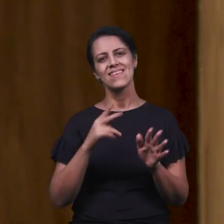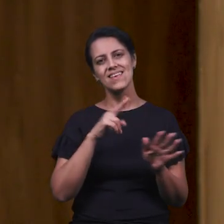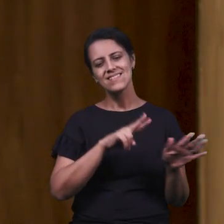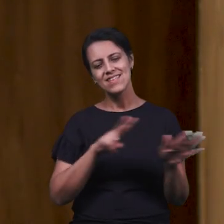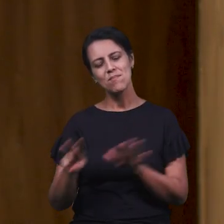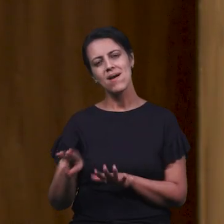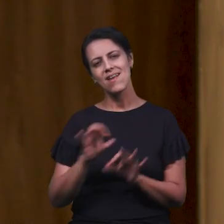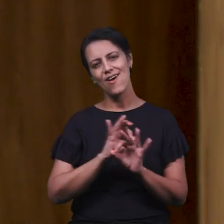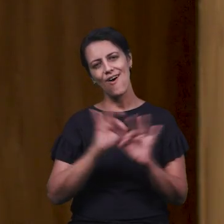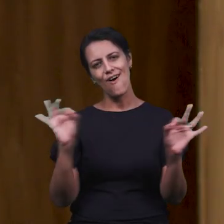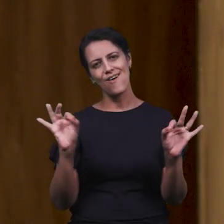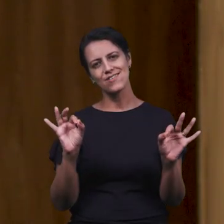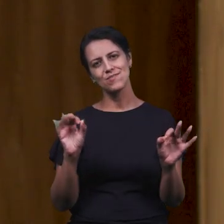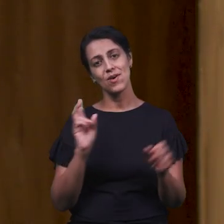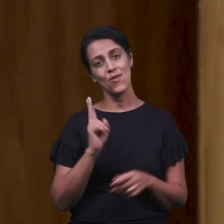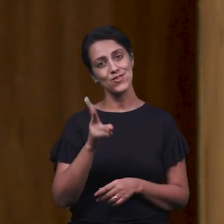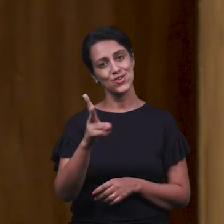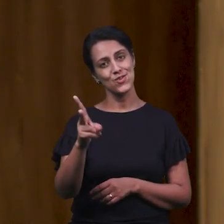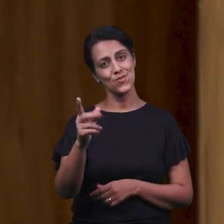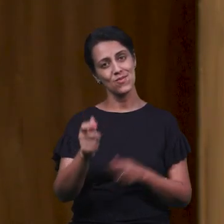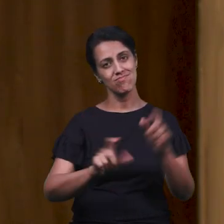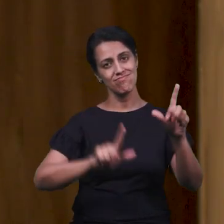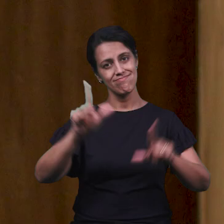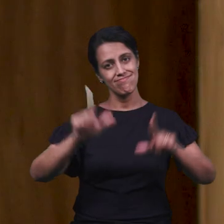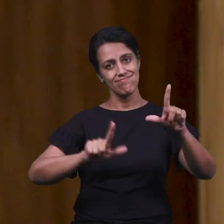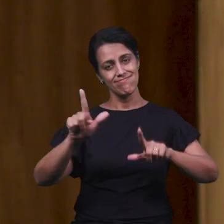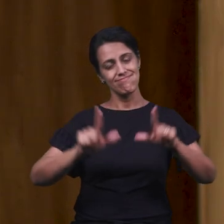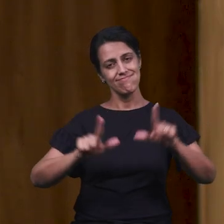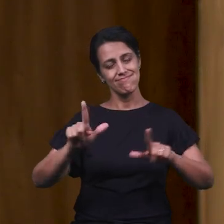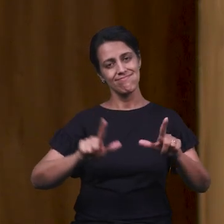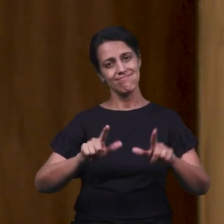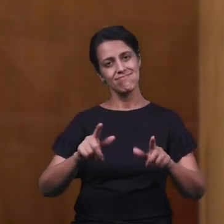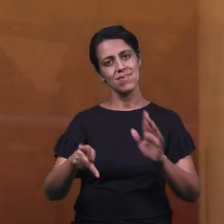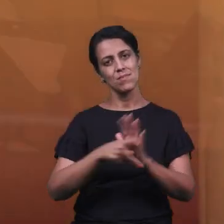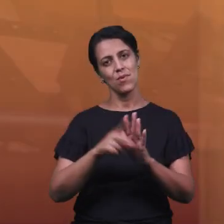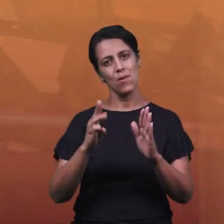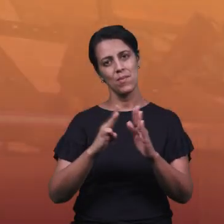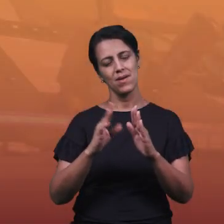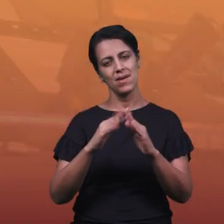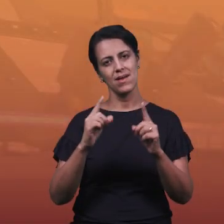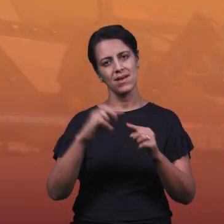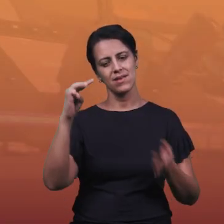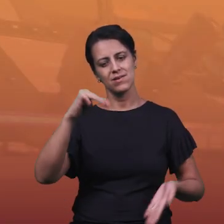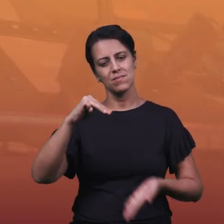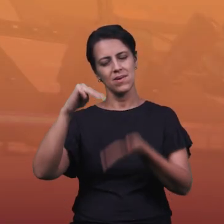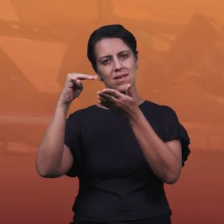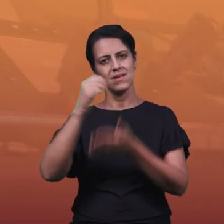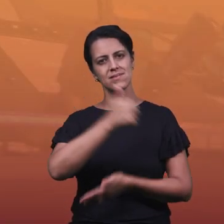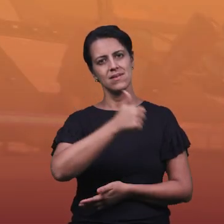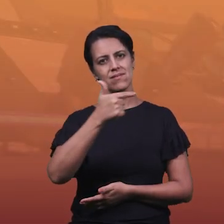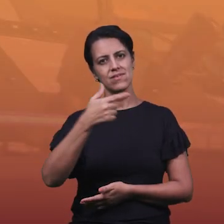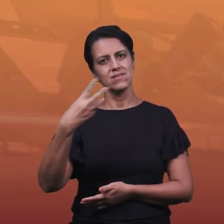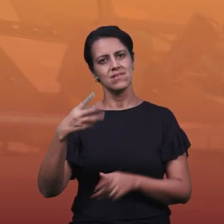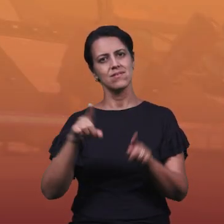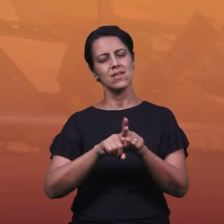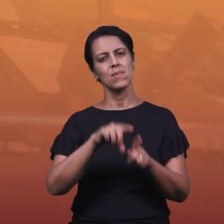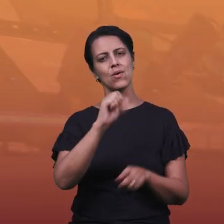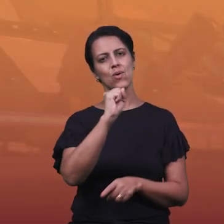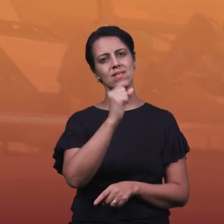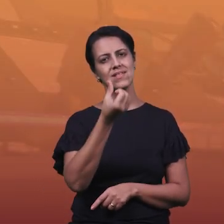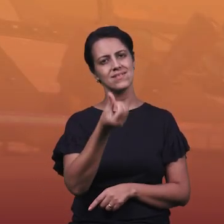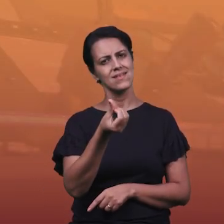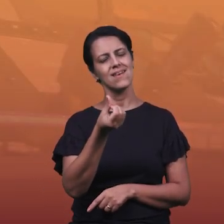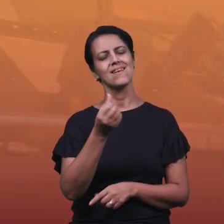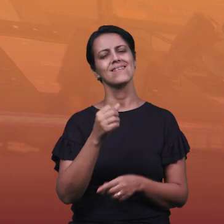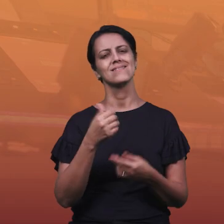a você uma ótima semana. Continue sintonizando nos canais da Igreja Cristã Maranata, no canal 126 da Embratel,